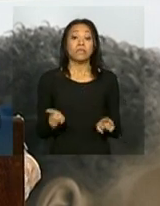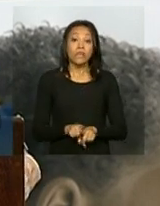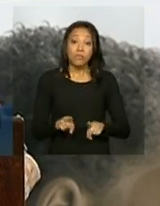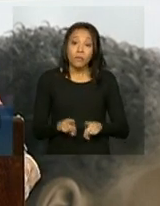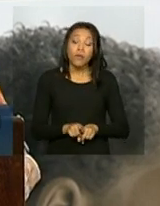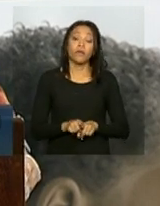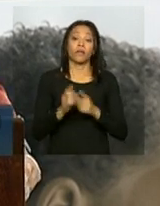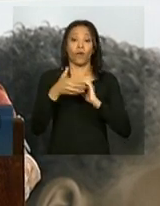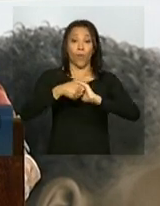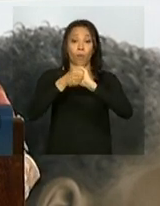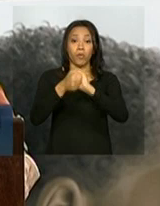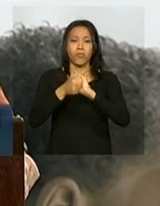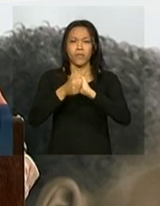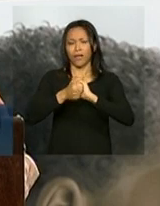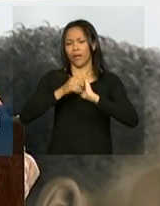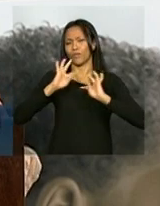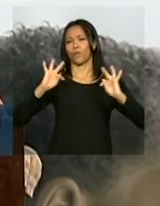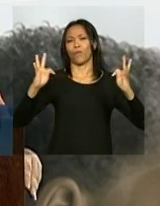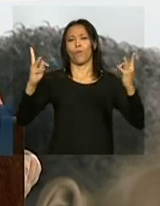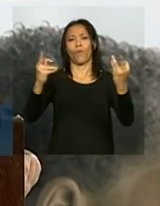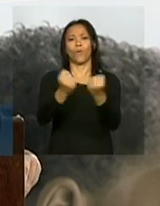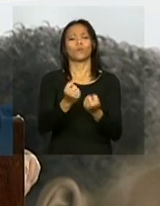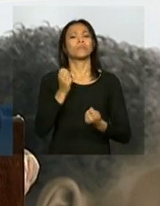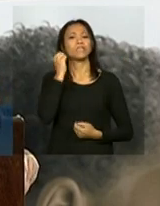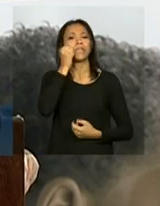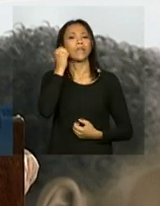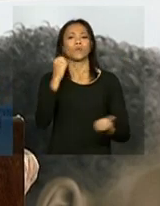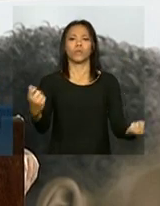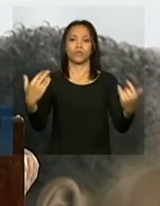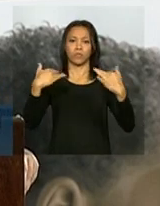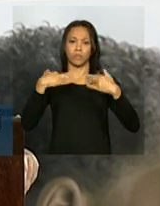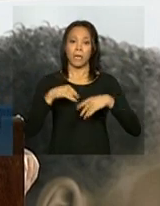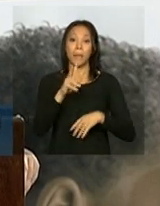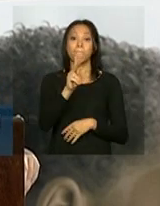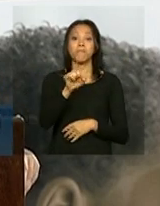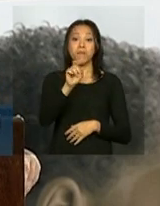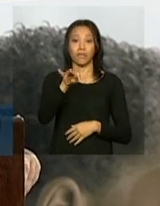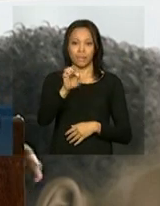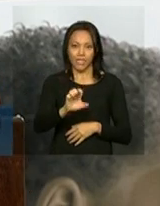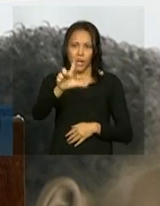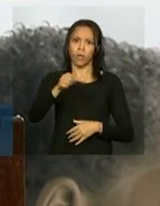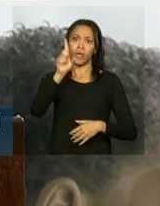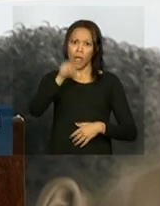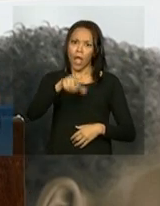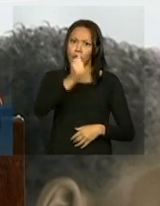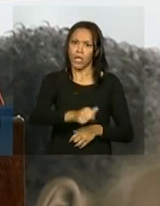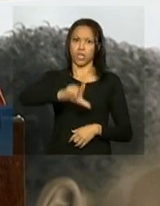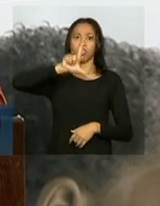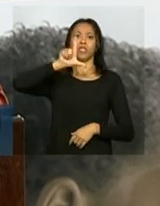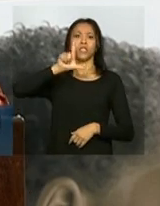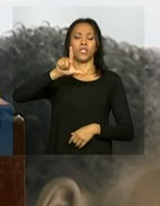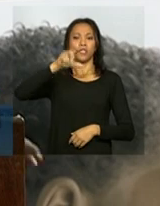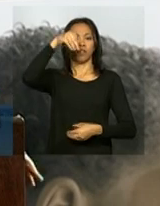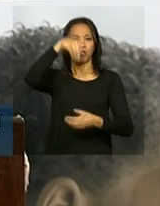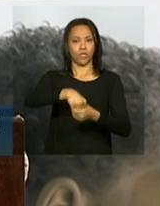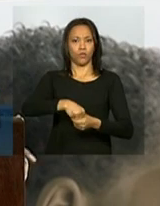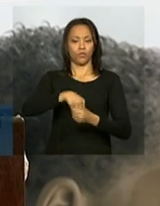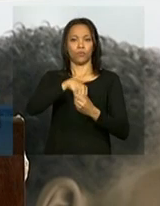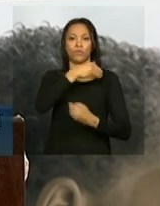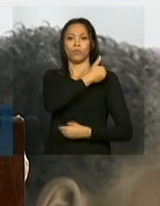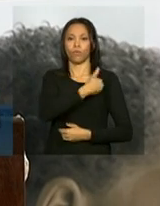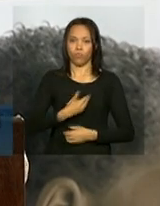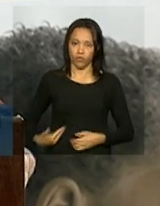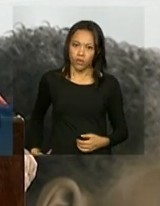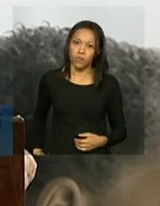Cumprimentar todos os senadores aqui presentes. José Pimentel, líder do governo no Congresso Nacional.